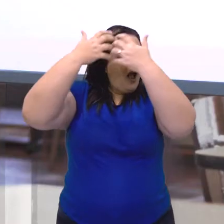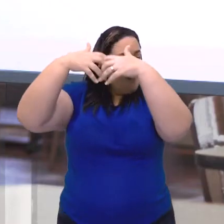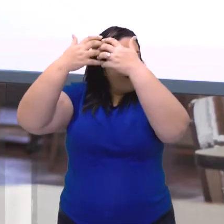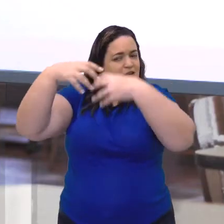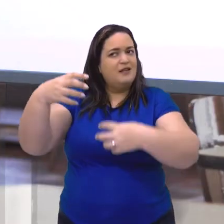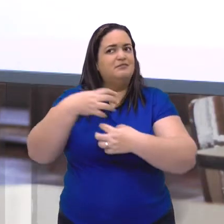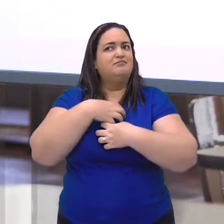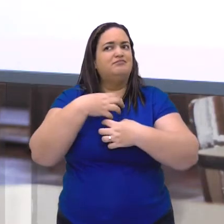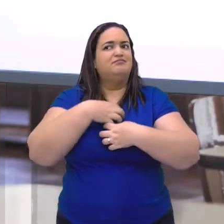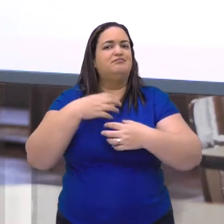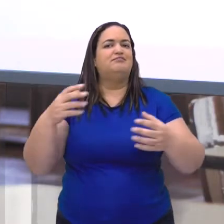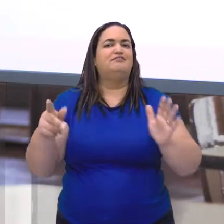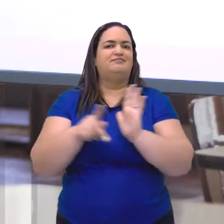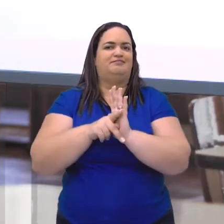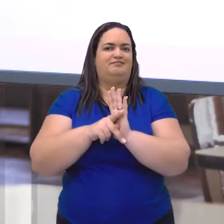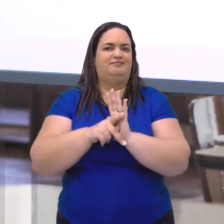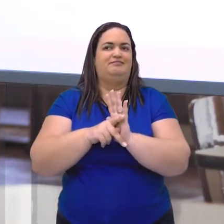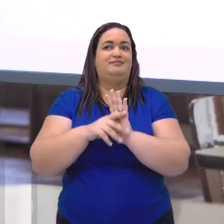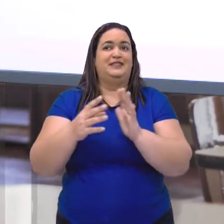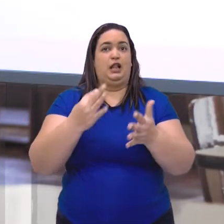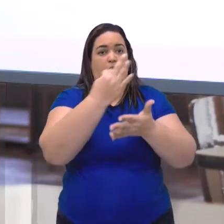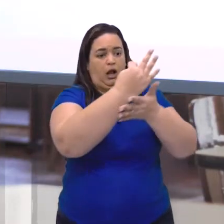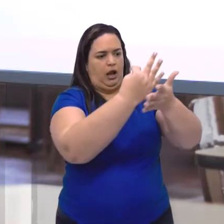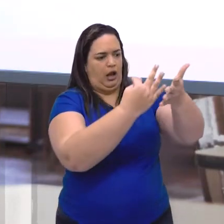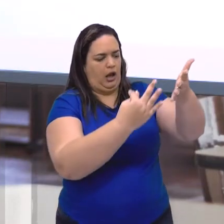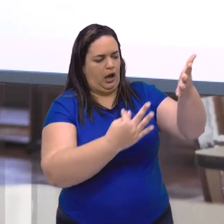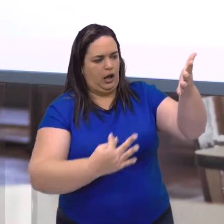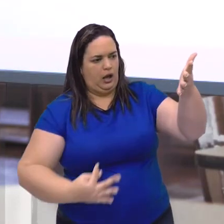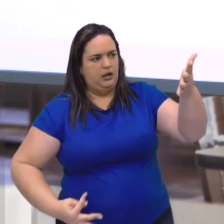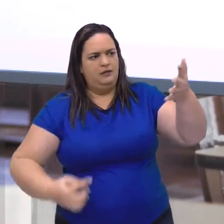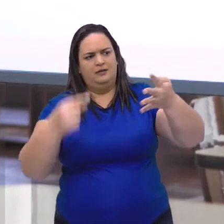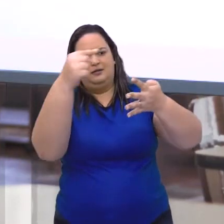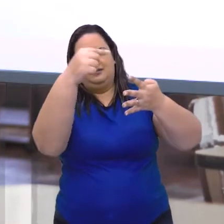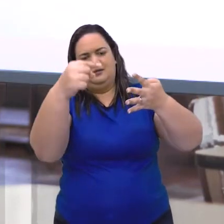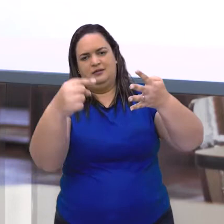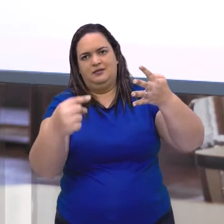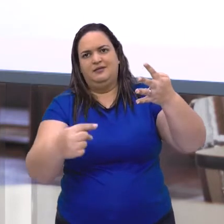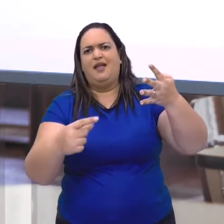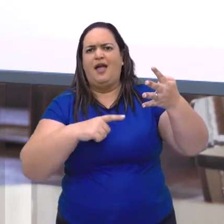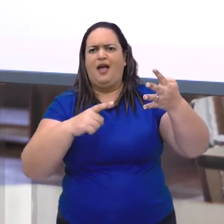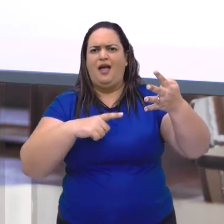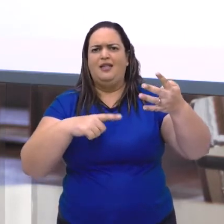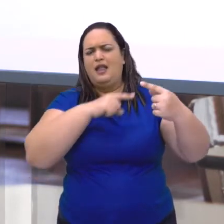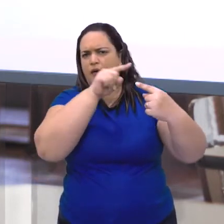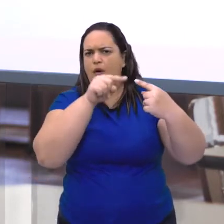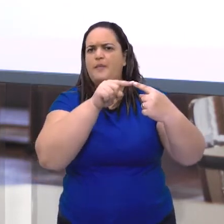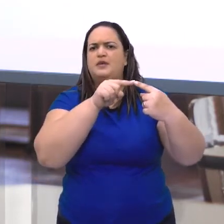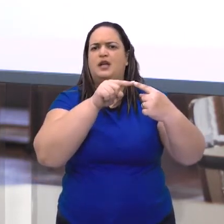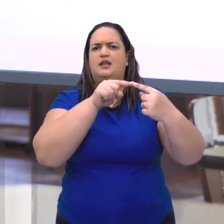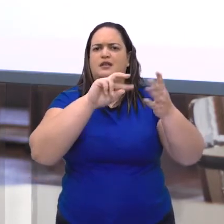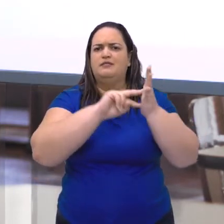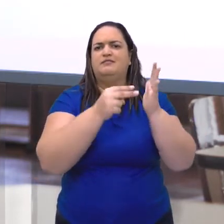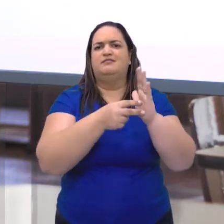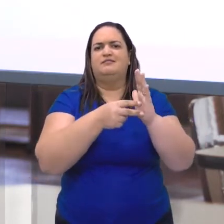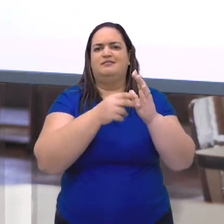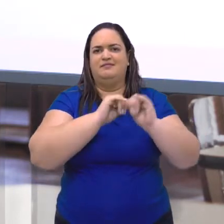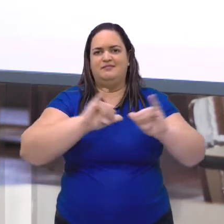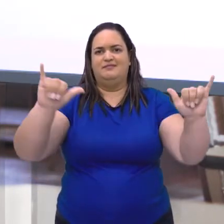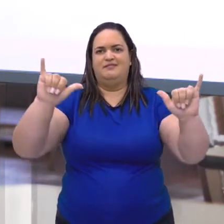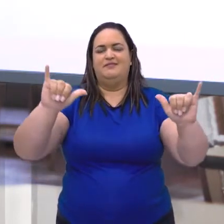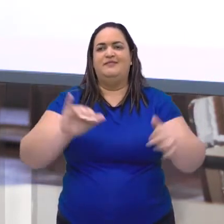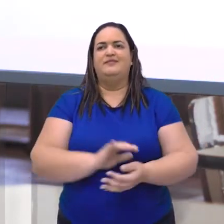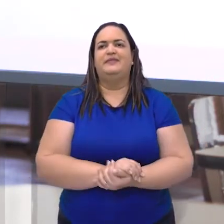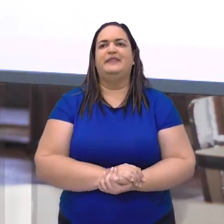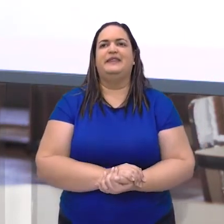sentimentos. Então, todo texto ele traz uma mensagem, ele traz o significado. Então, a capa